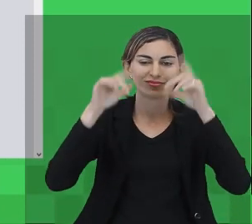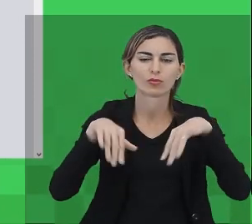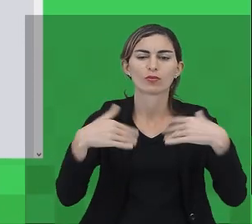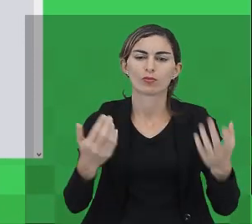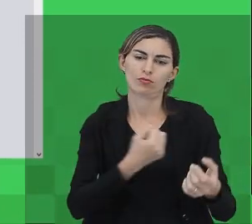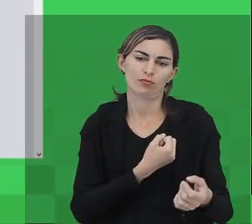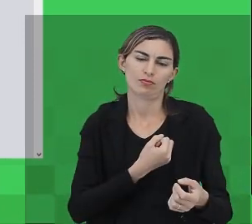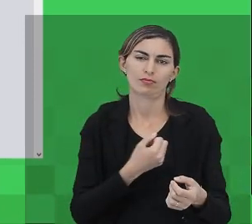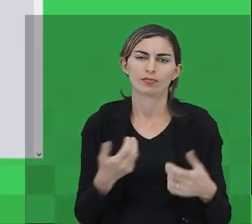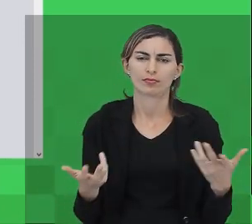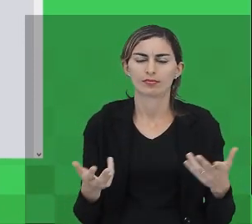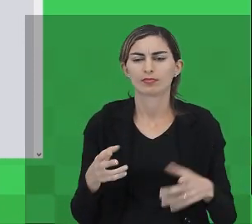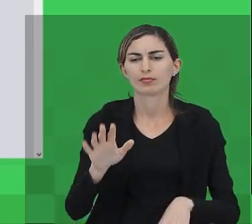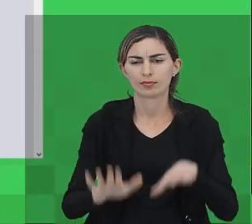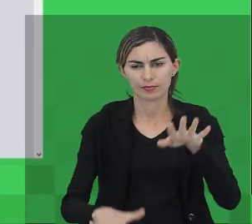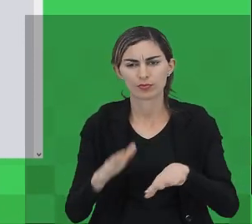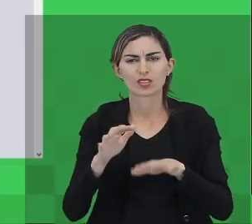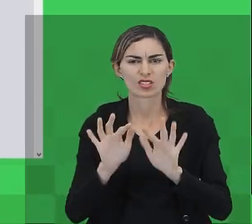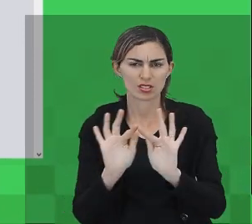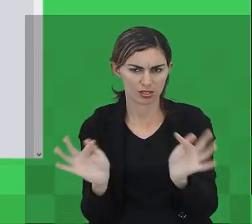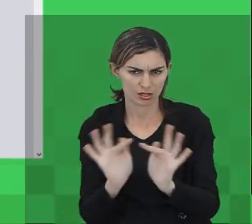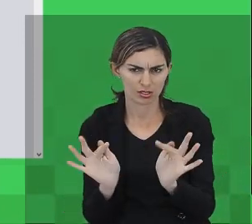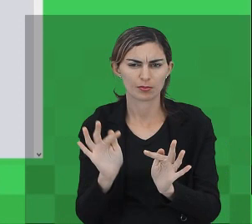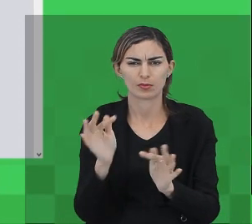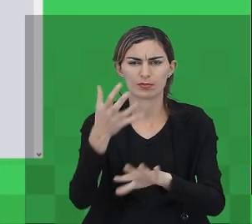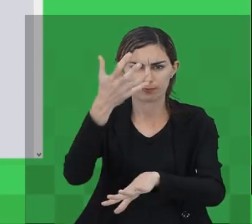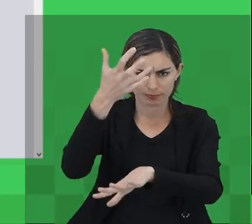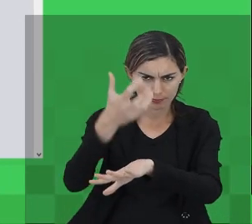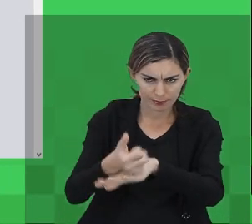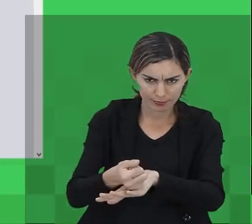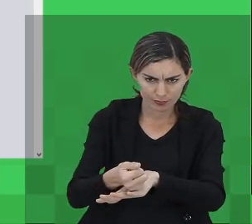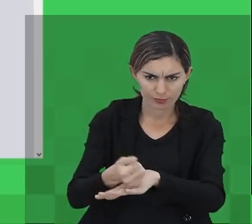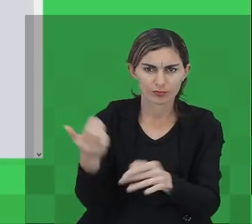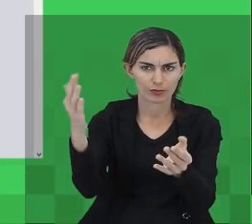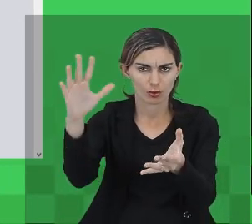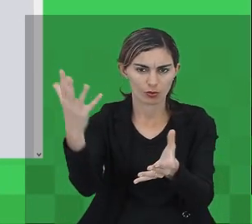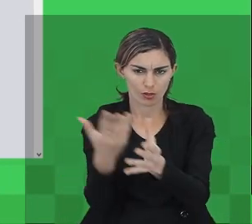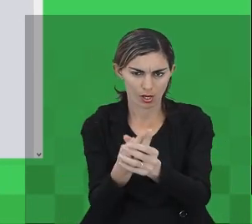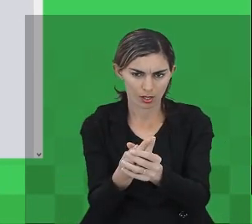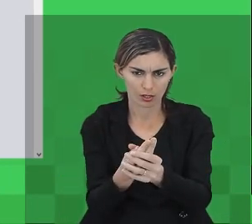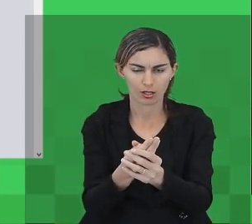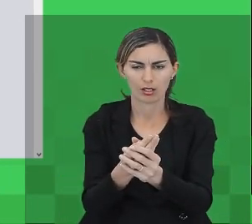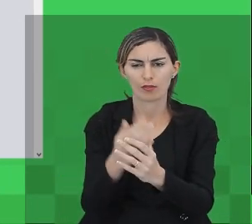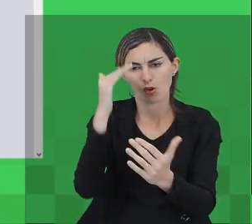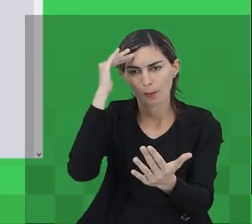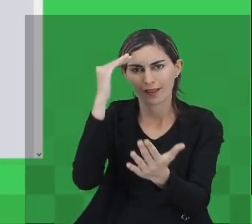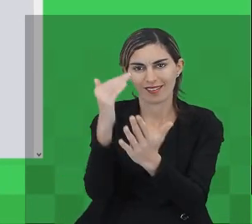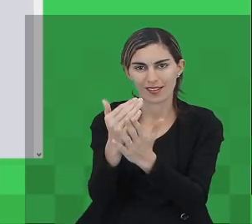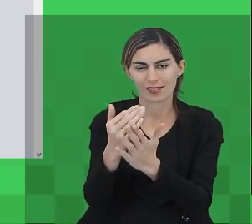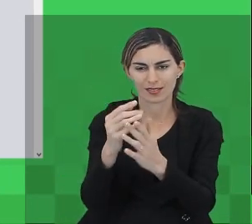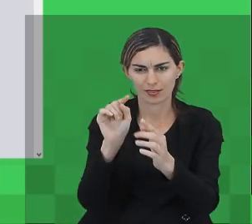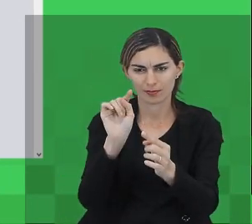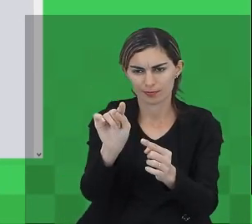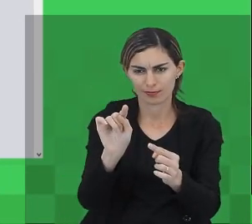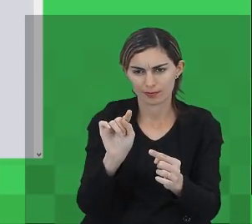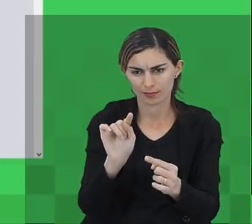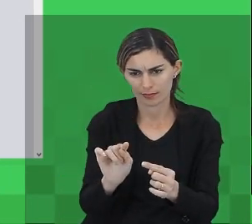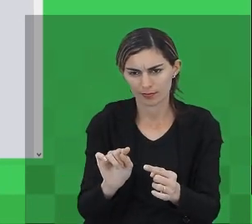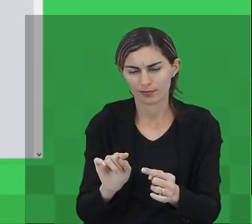operacional. O processo de instalação é simples. Execute o arquivo e vá seguindo pelas